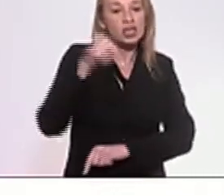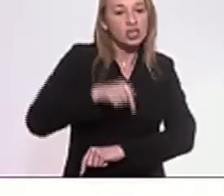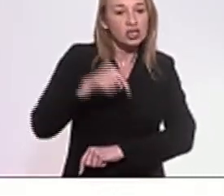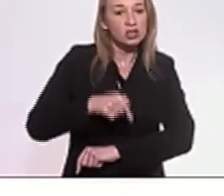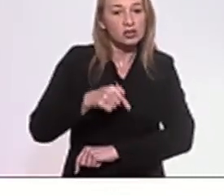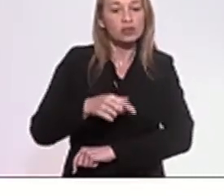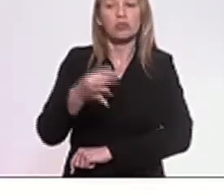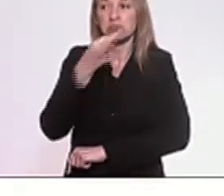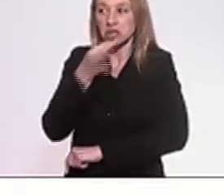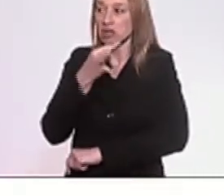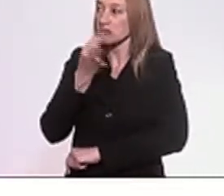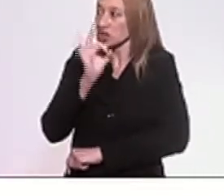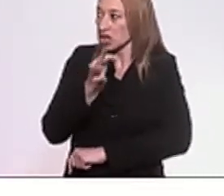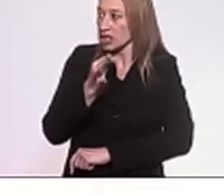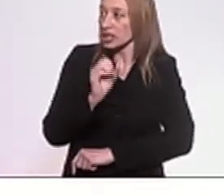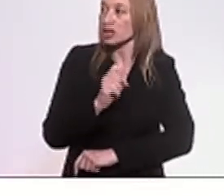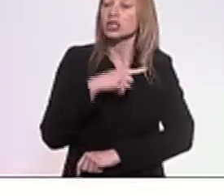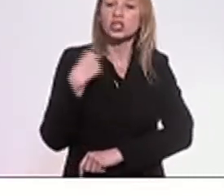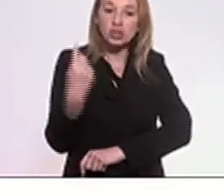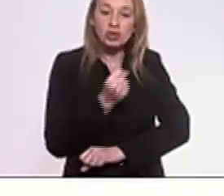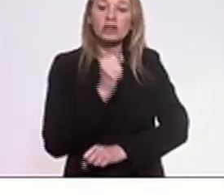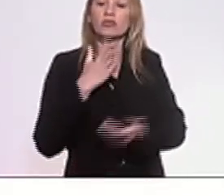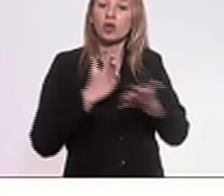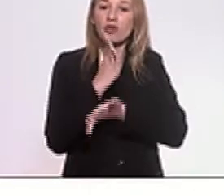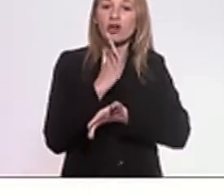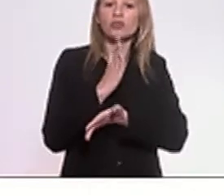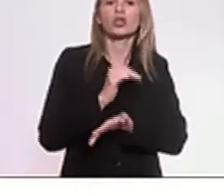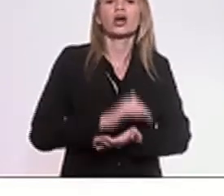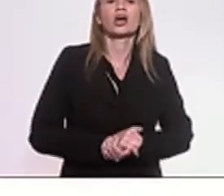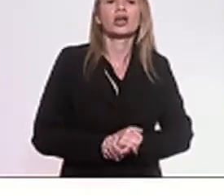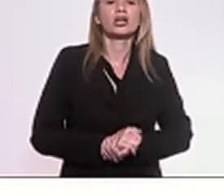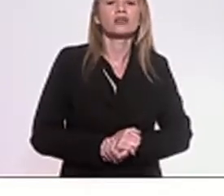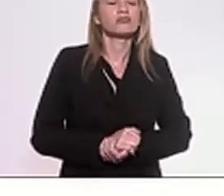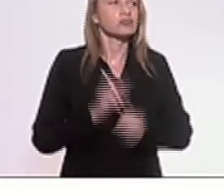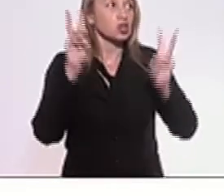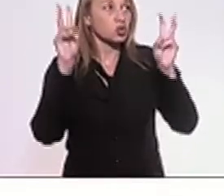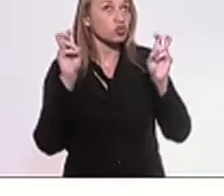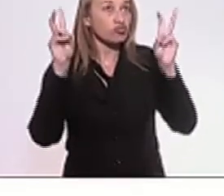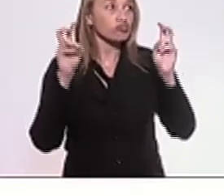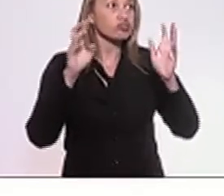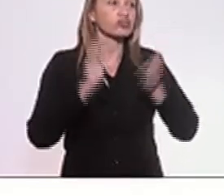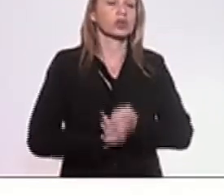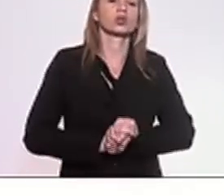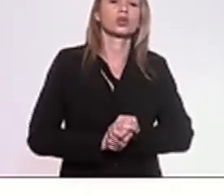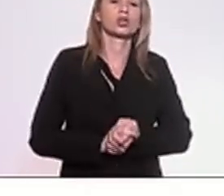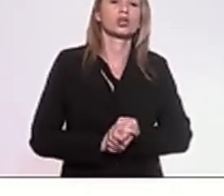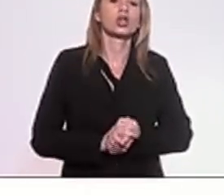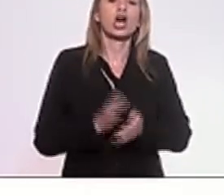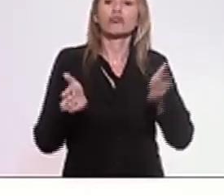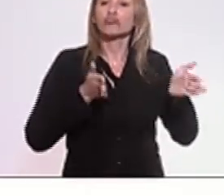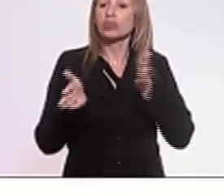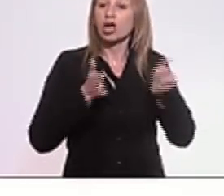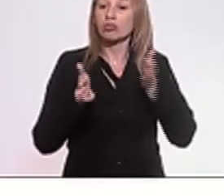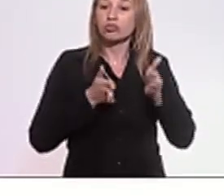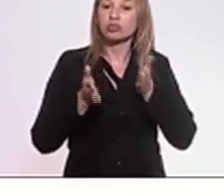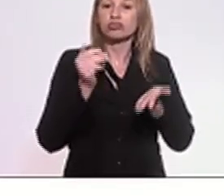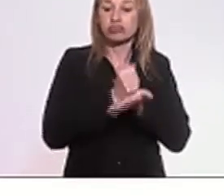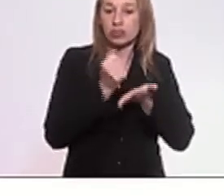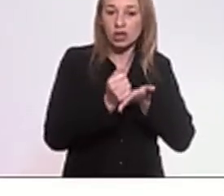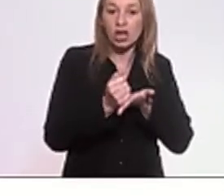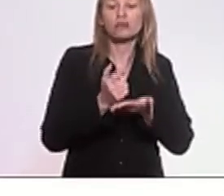muito plausível para que a gente aprove essa questão relacionada ao prazo das